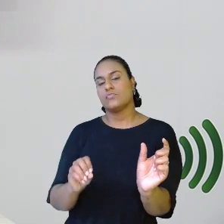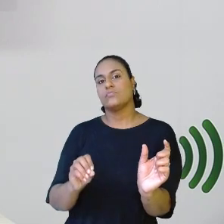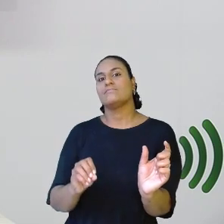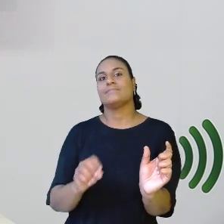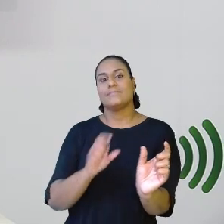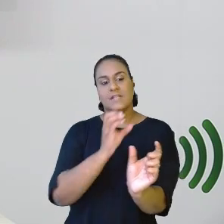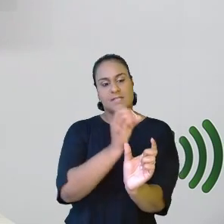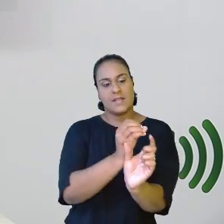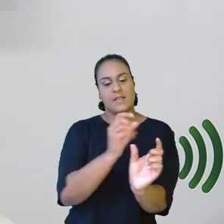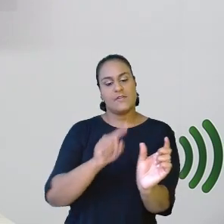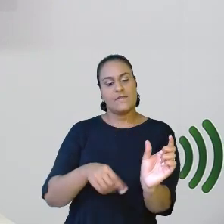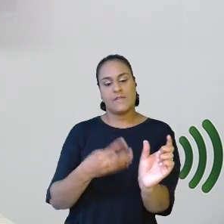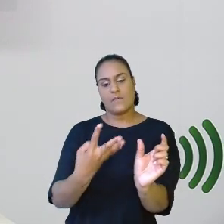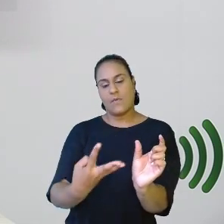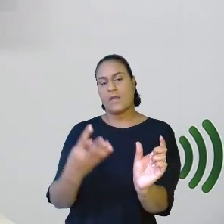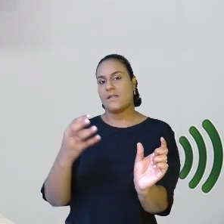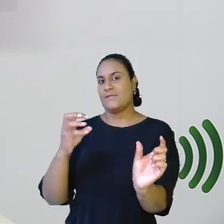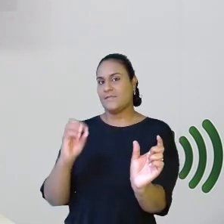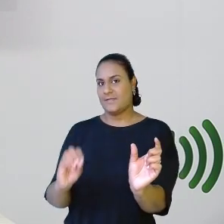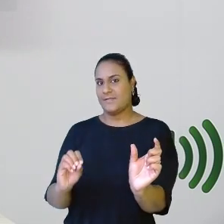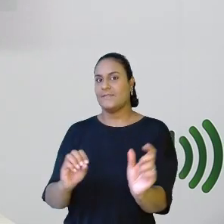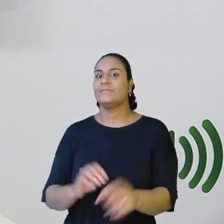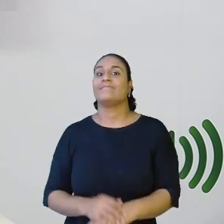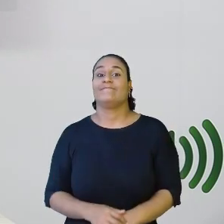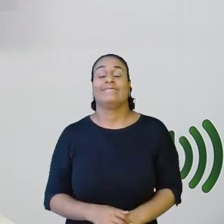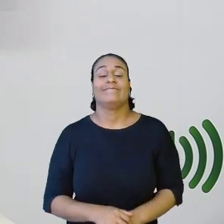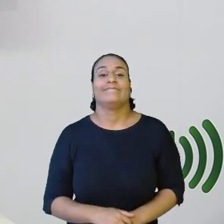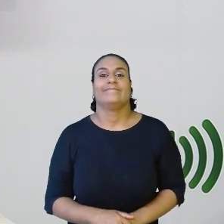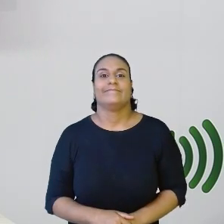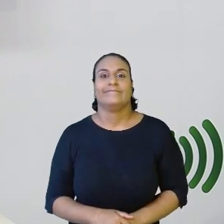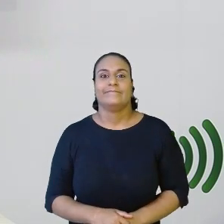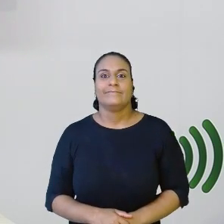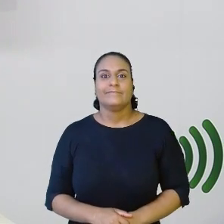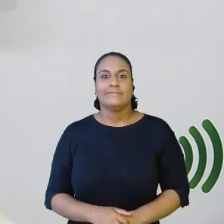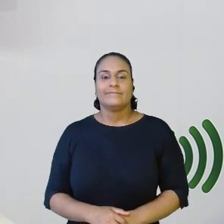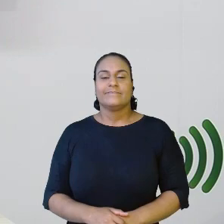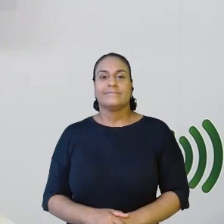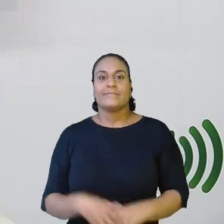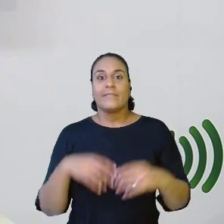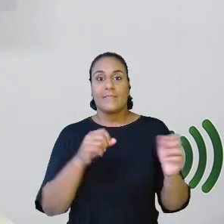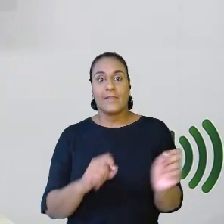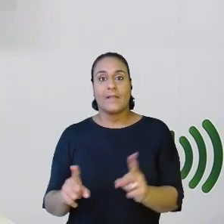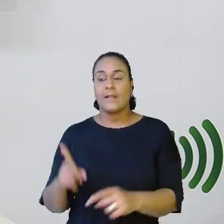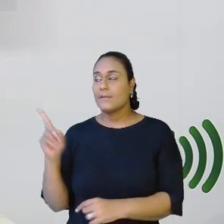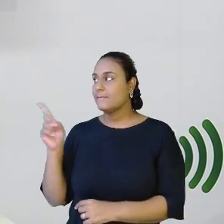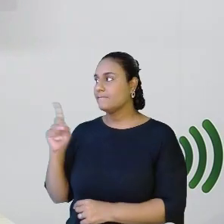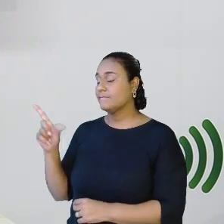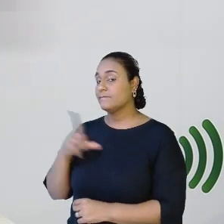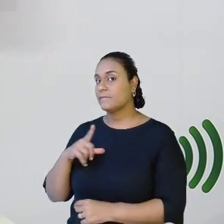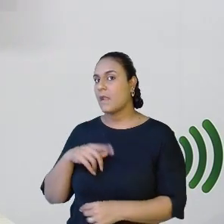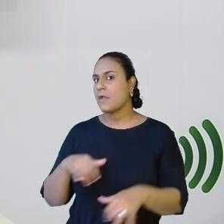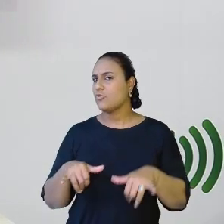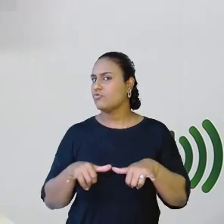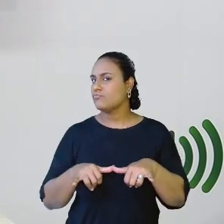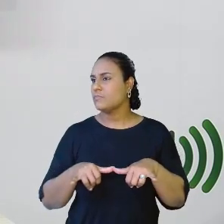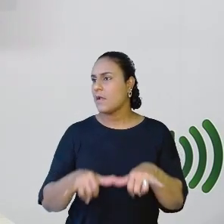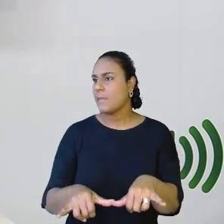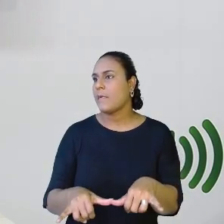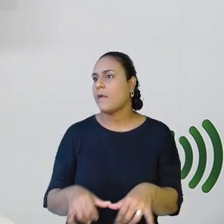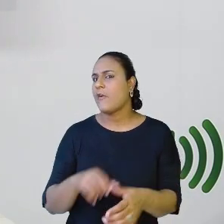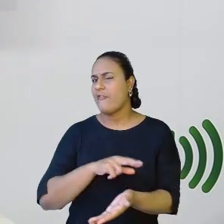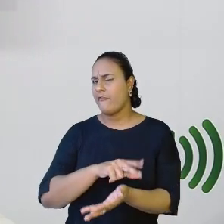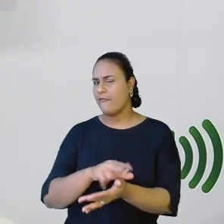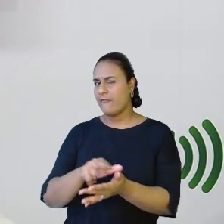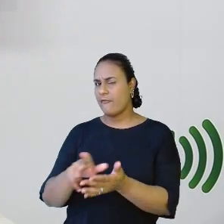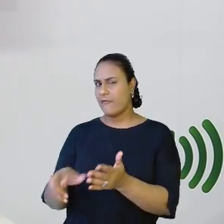0,4 e o 0. Correto? Vamos ver agora o próximo. Nós temos aí um supermercado que estamos aí, ó, com